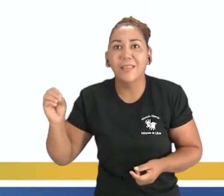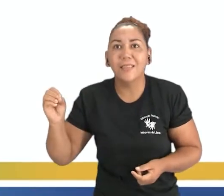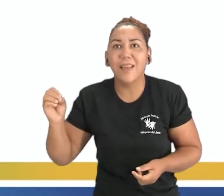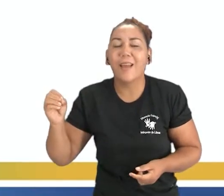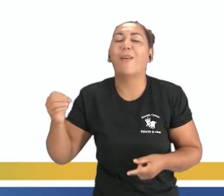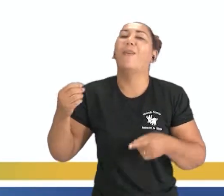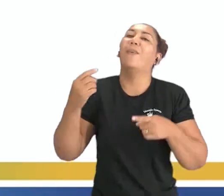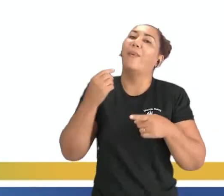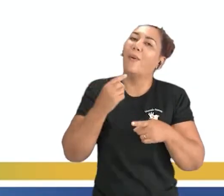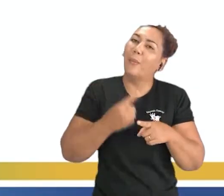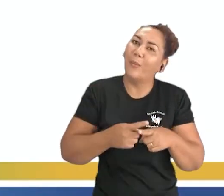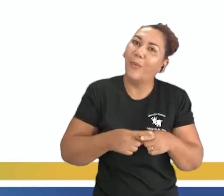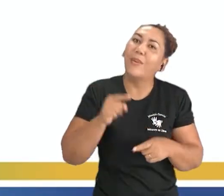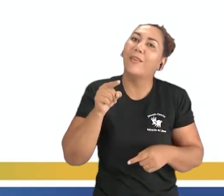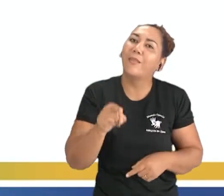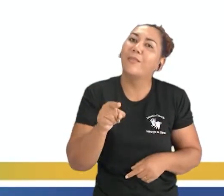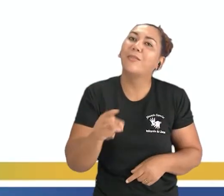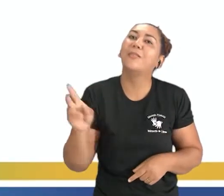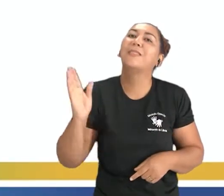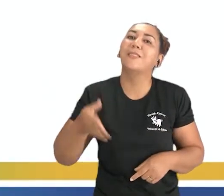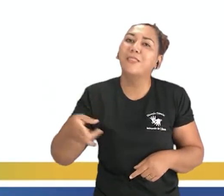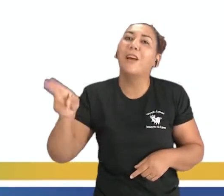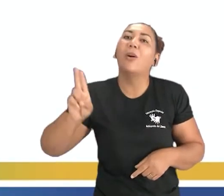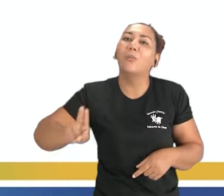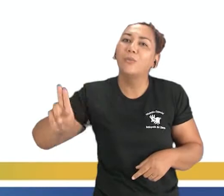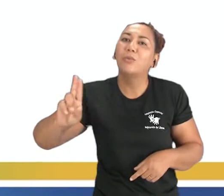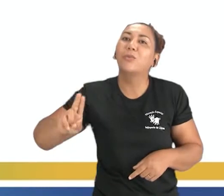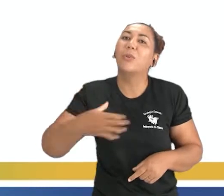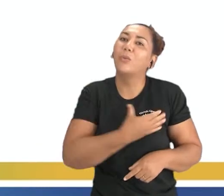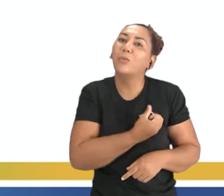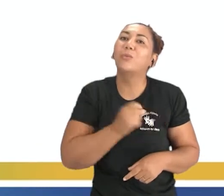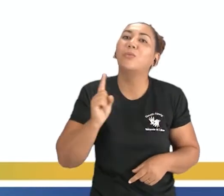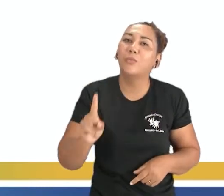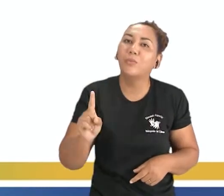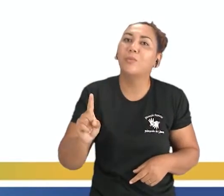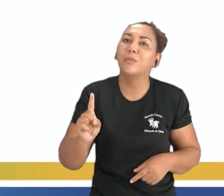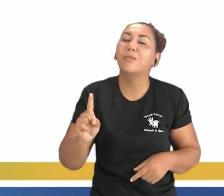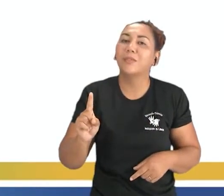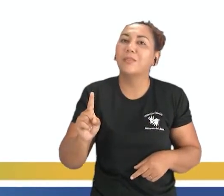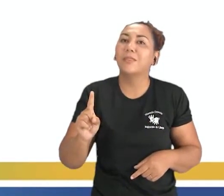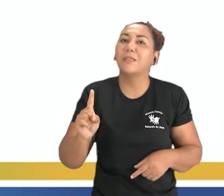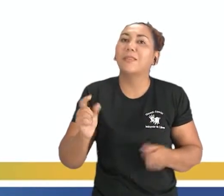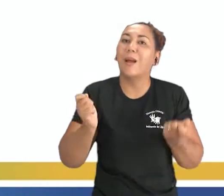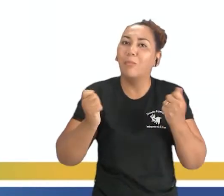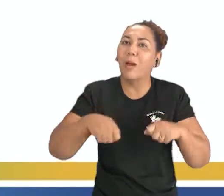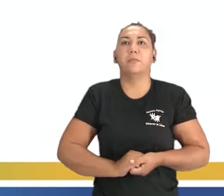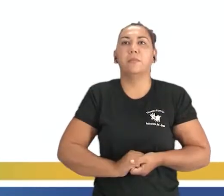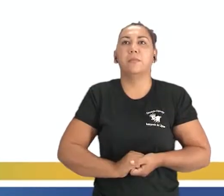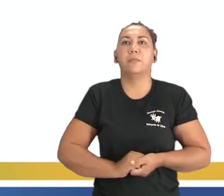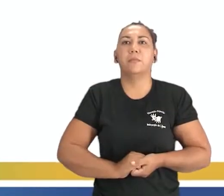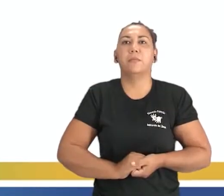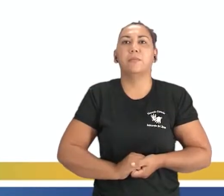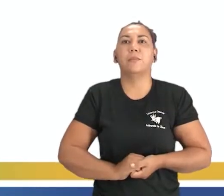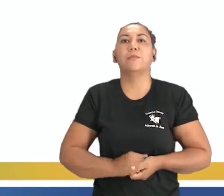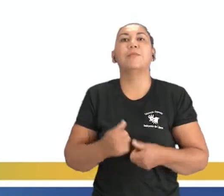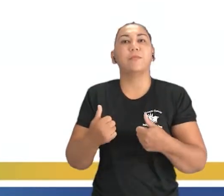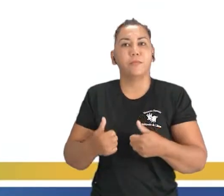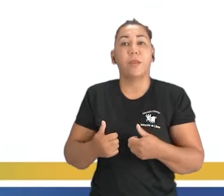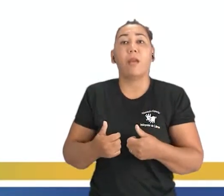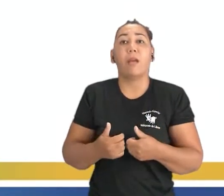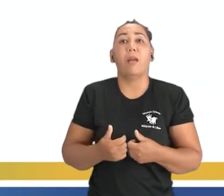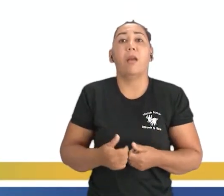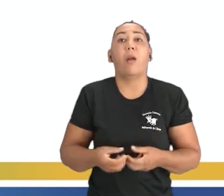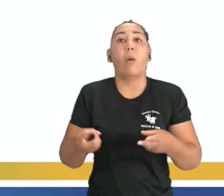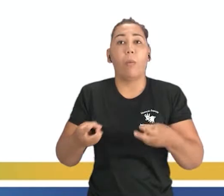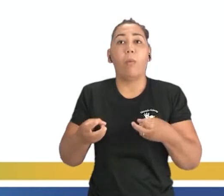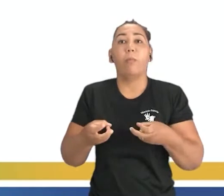um dígito na primeira casa, né? Você já usou um número dessas 10 possibilidades lá no primeiro dígito. Muito bem. Então, observe